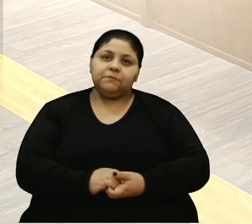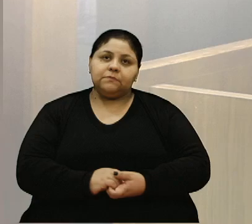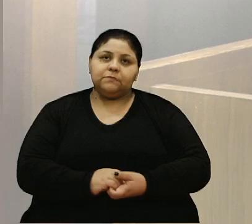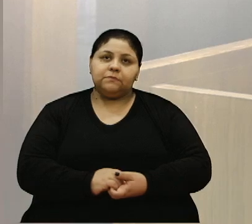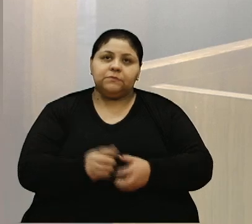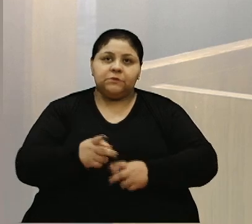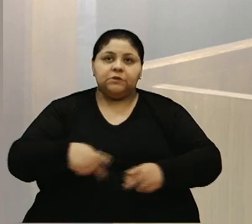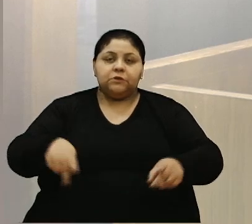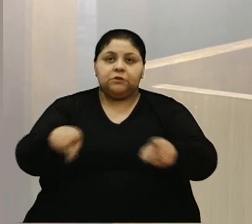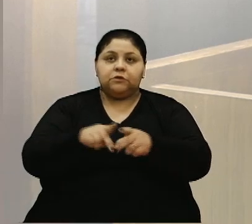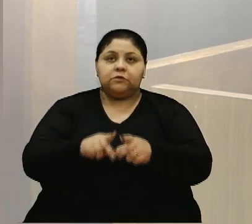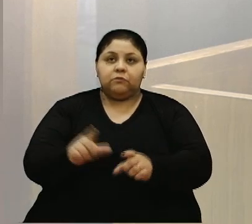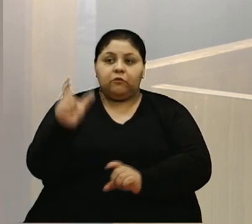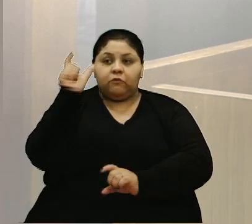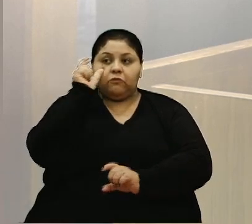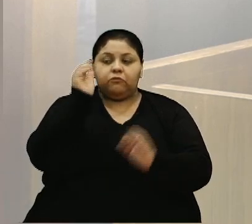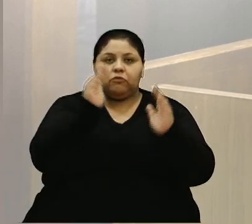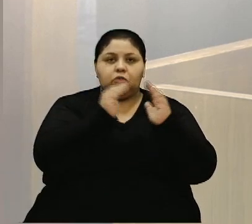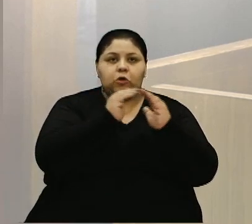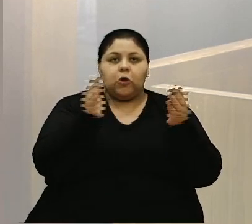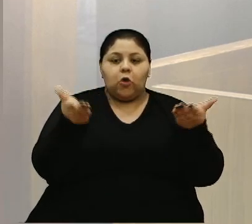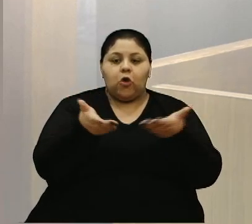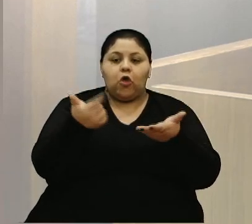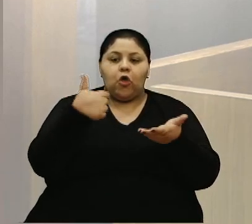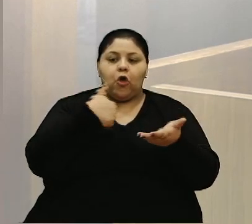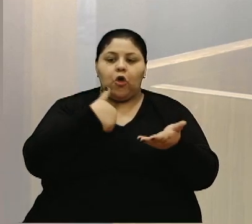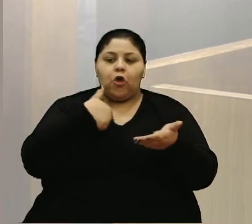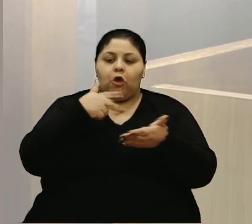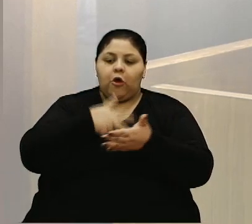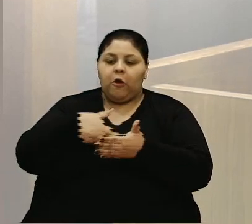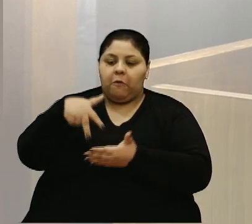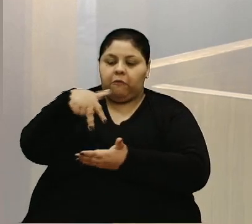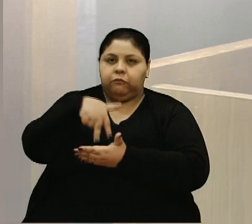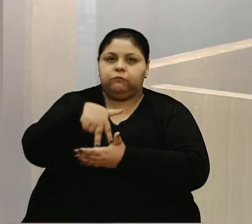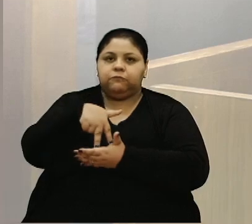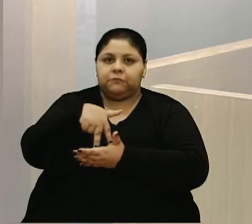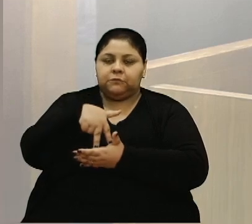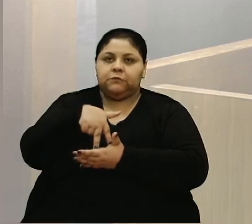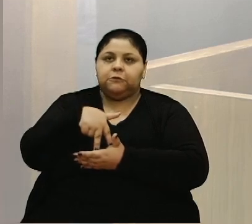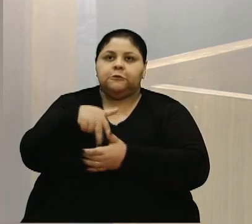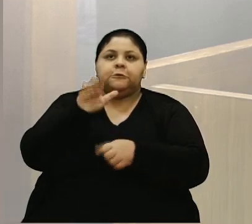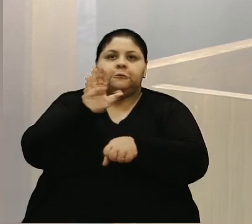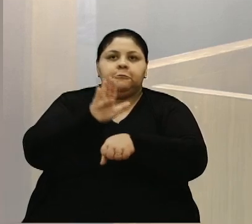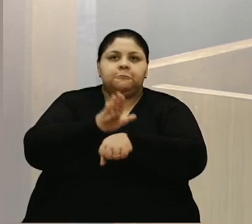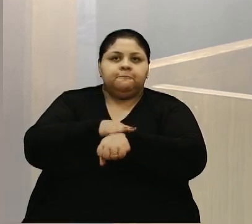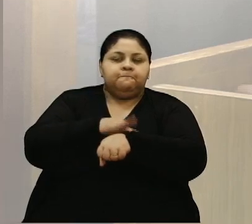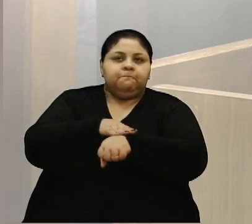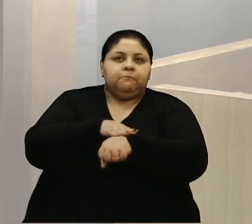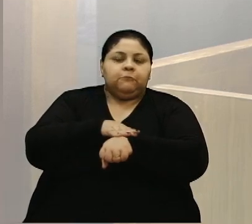povo que nos assiste de casa, hoje para mim vir nessa tribuna aqui é um momento